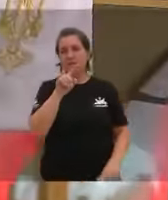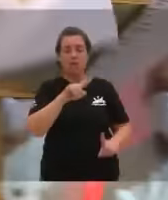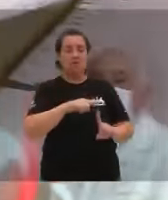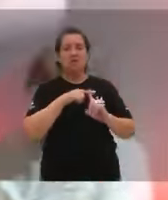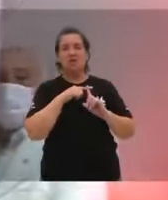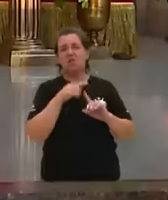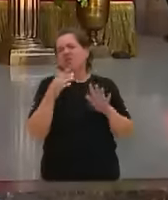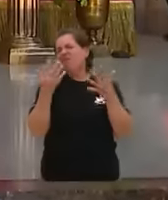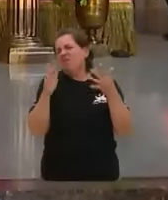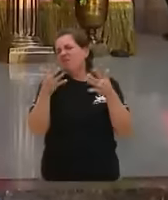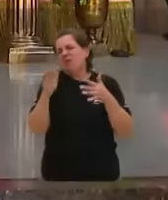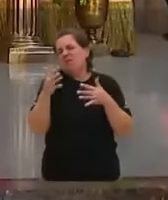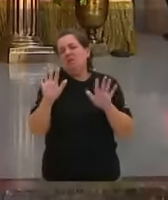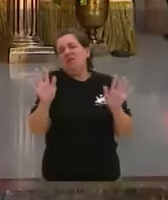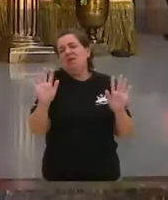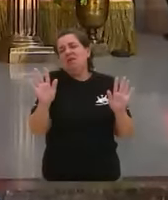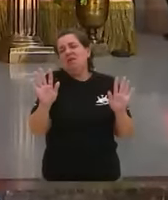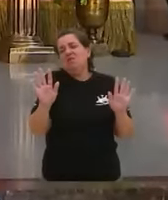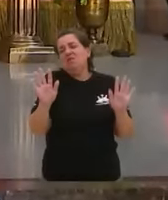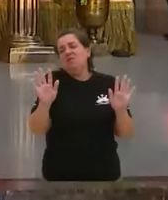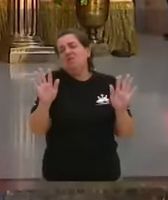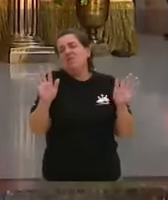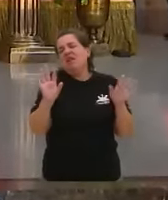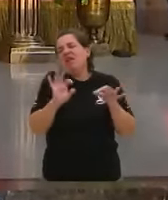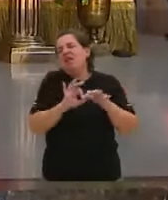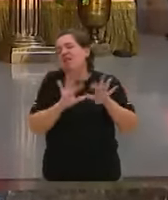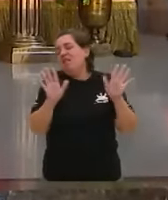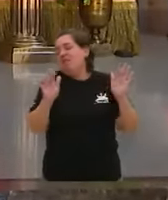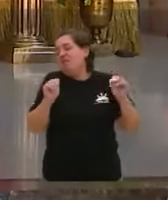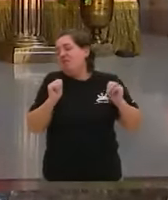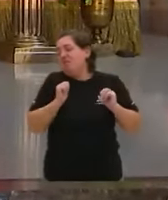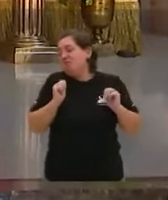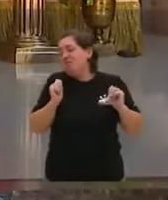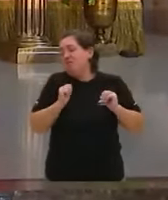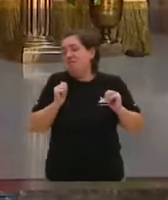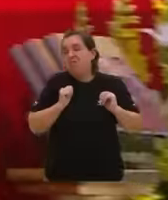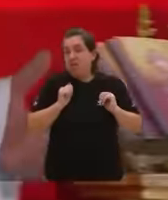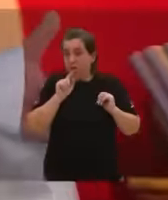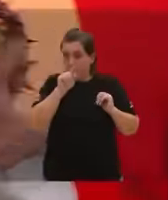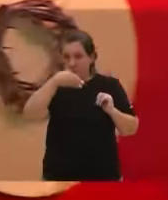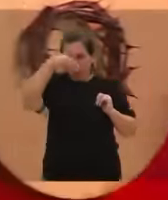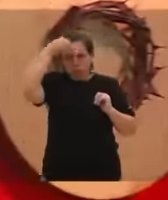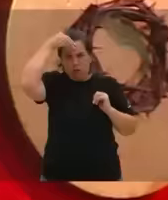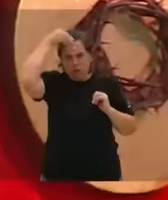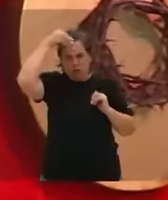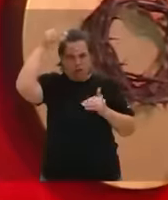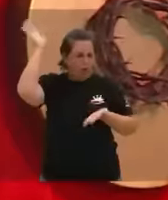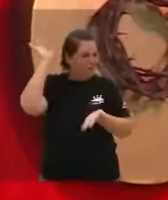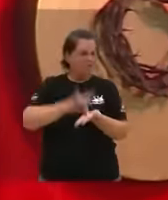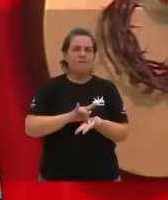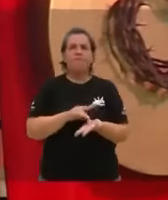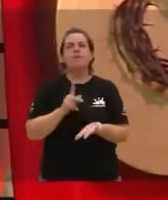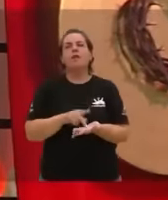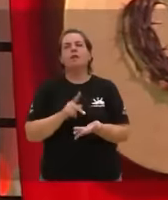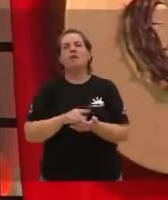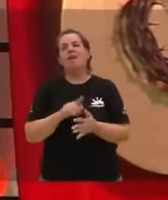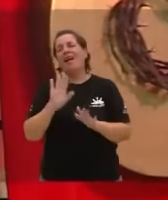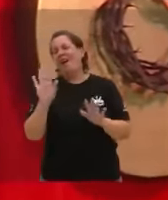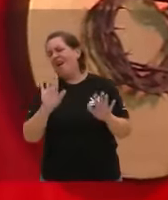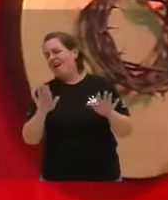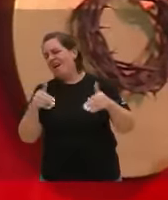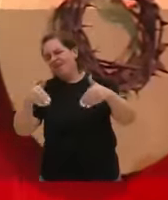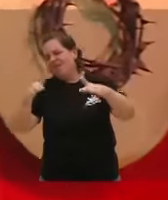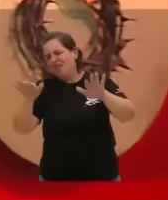cristão light. É isso que ele quer. Ele não quer que você seja um batizado autêntico. Não, meu filho, vai do jeito que